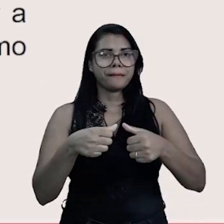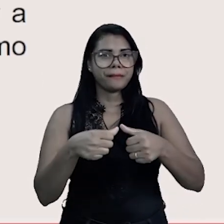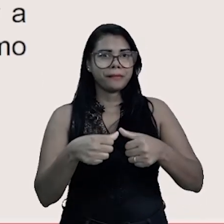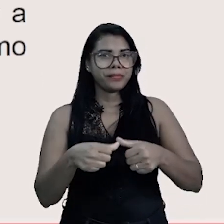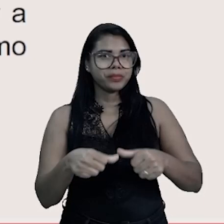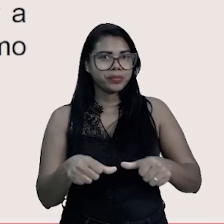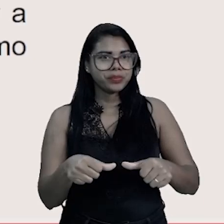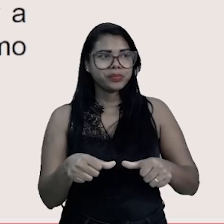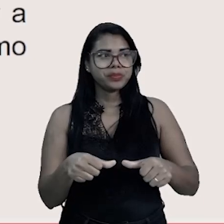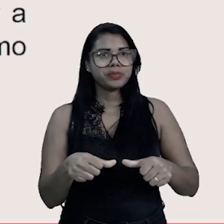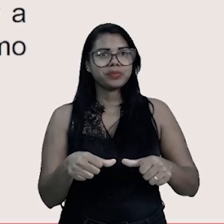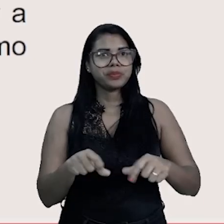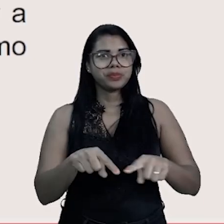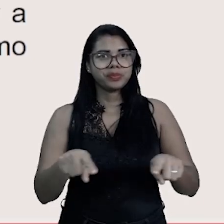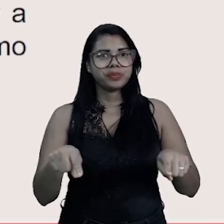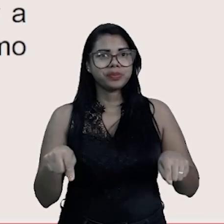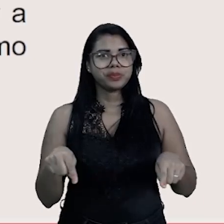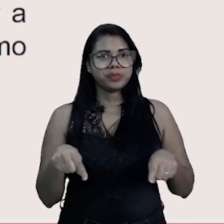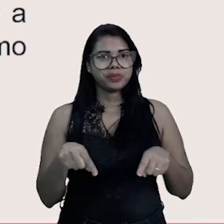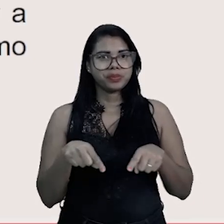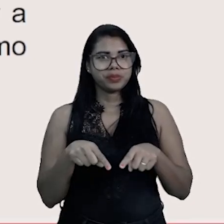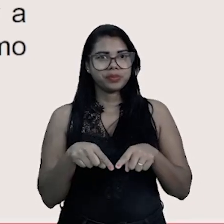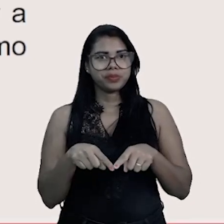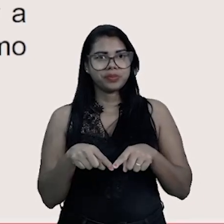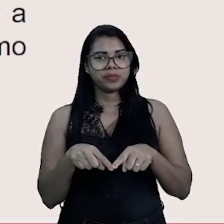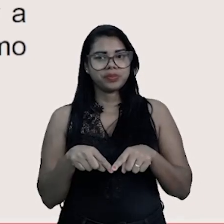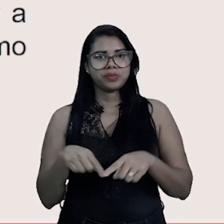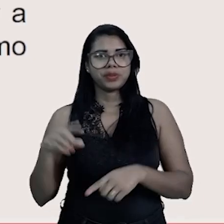na sala